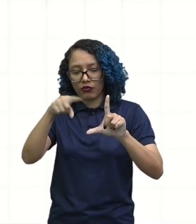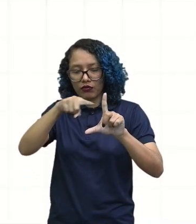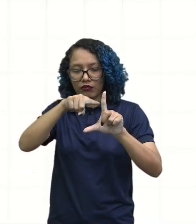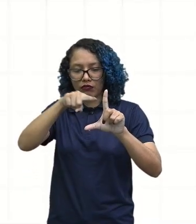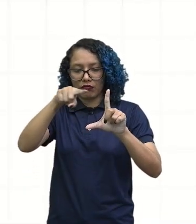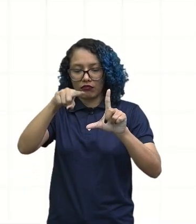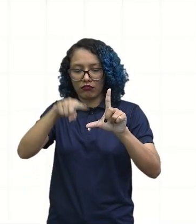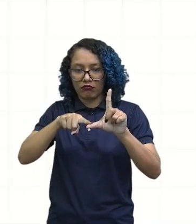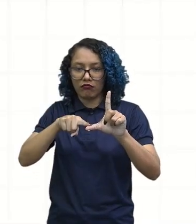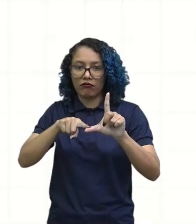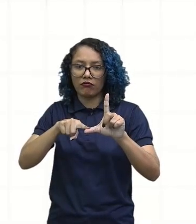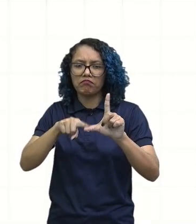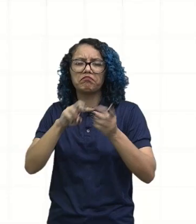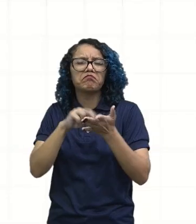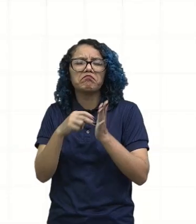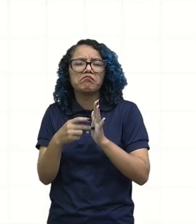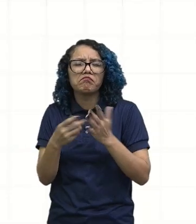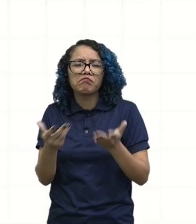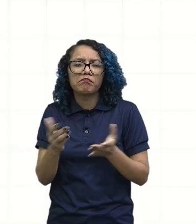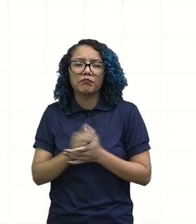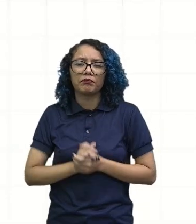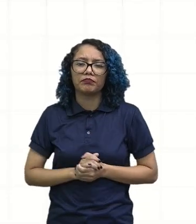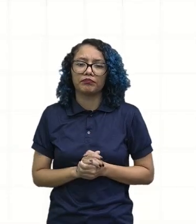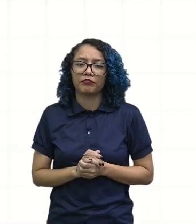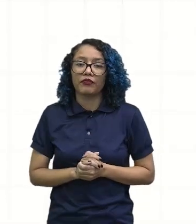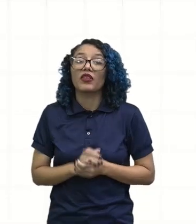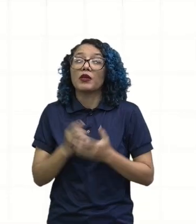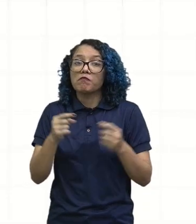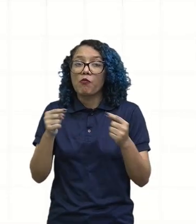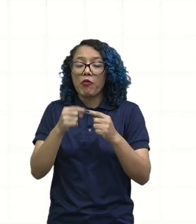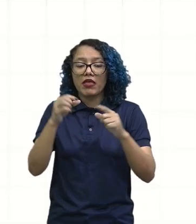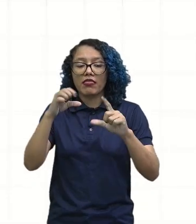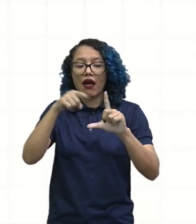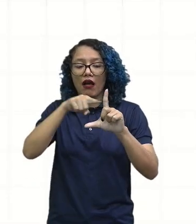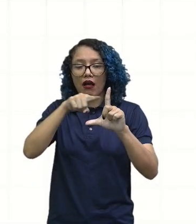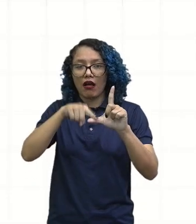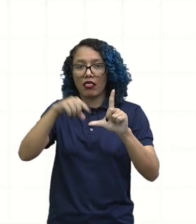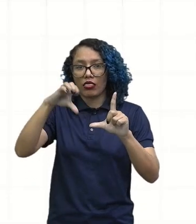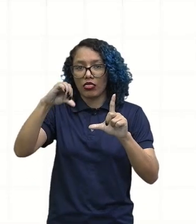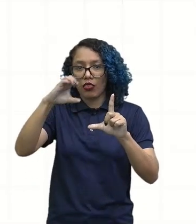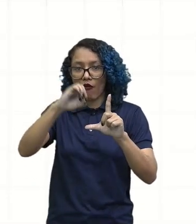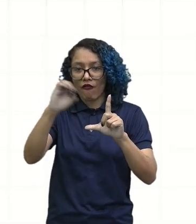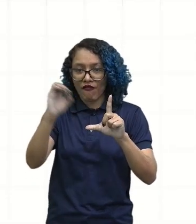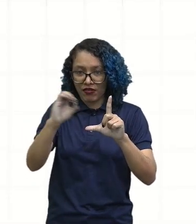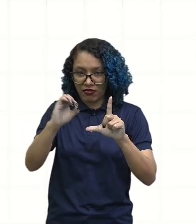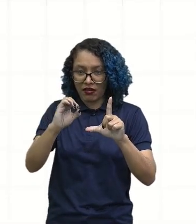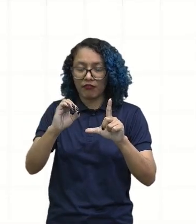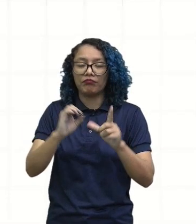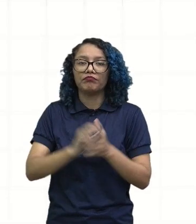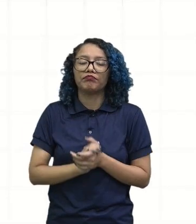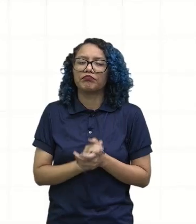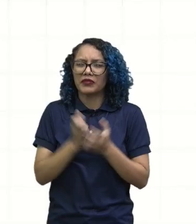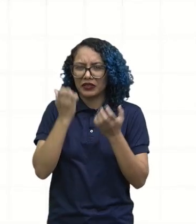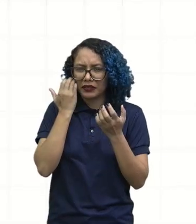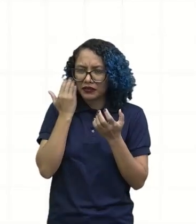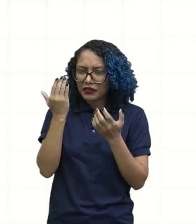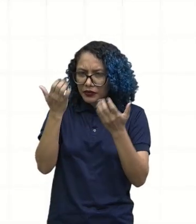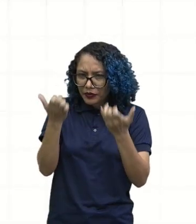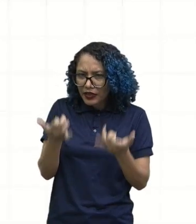que é um ângulo reto? Via de regra, é um ângulo que possui 90 graus, certo, pessoal? Embora que é uma definição mais detalhada.